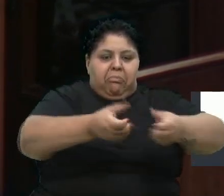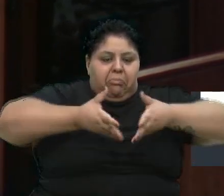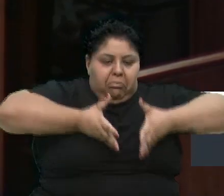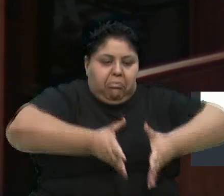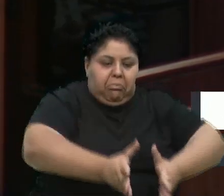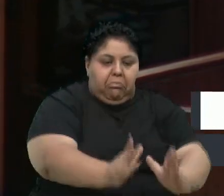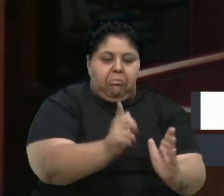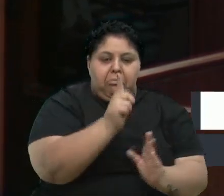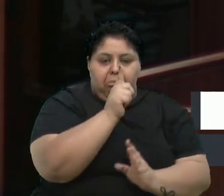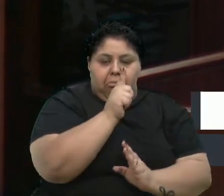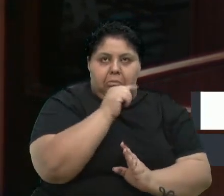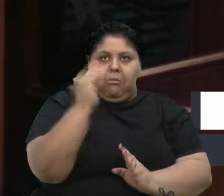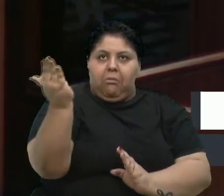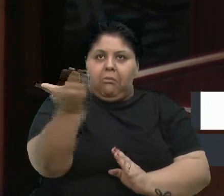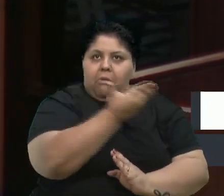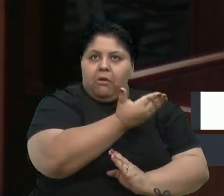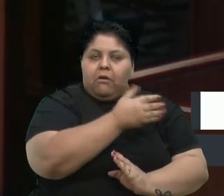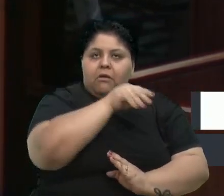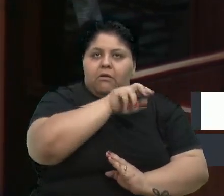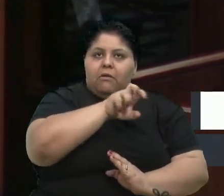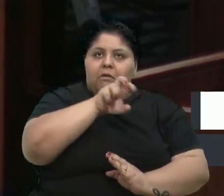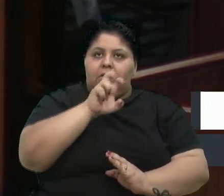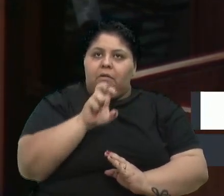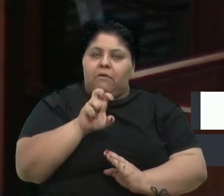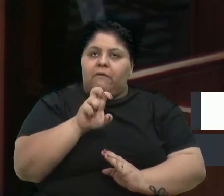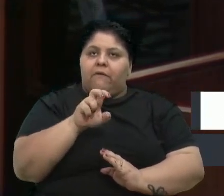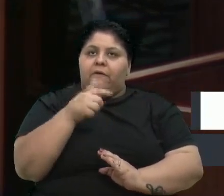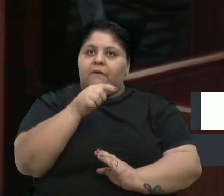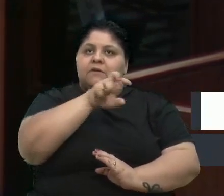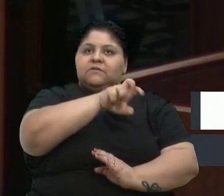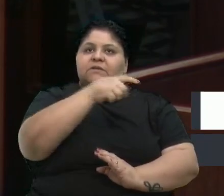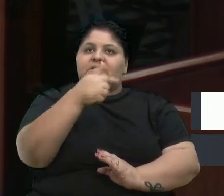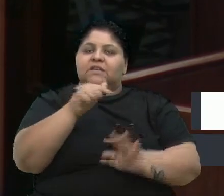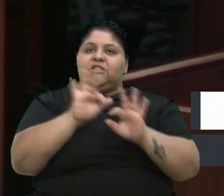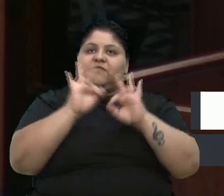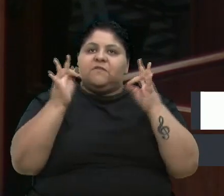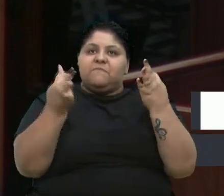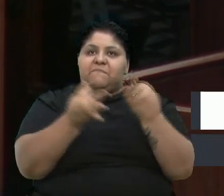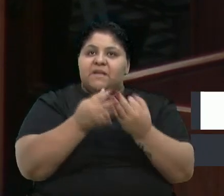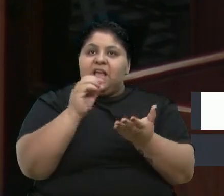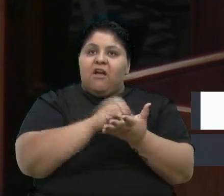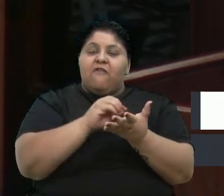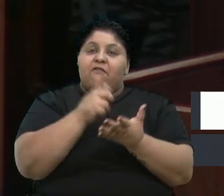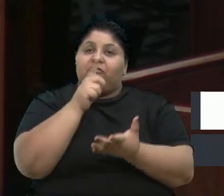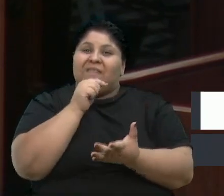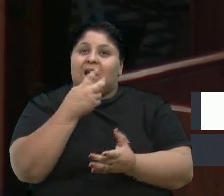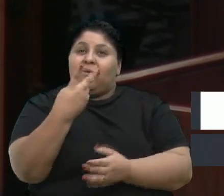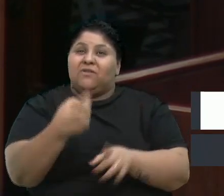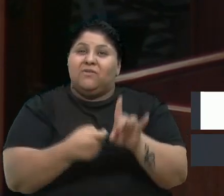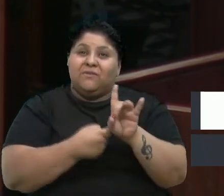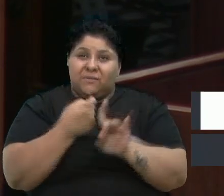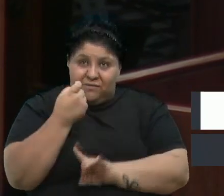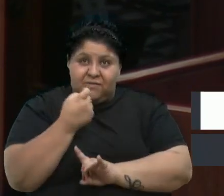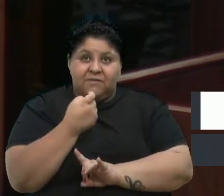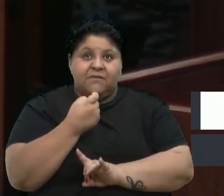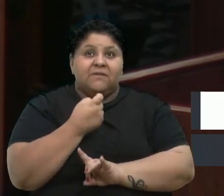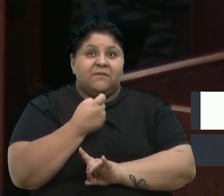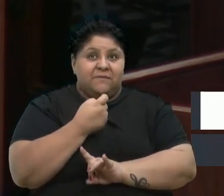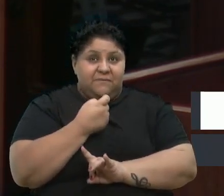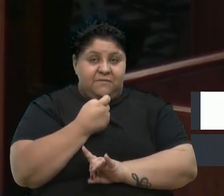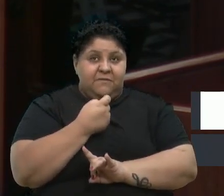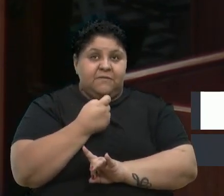e, senhoras e senhores, 57 famílias estão sem água há 2 meses. Vai fazer 2